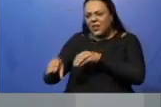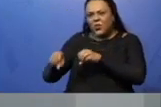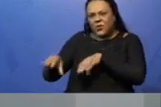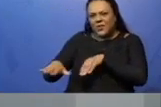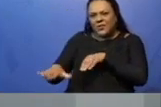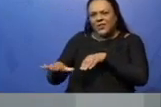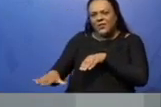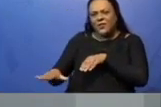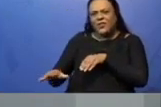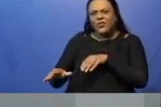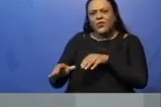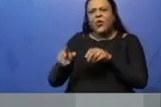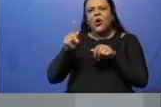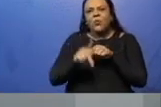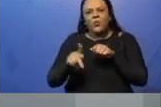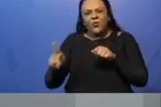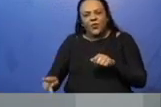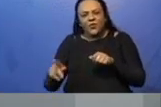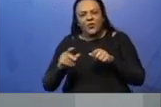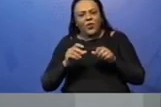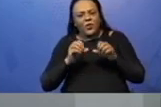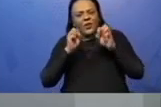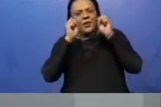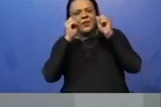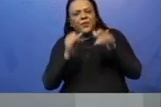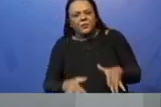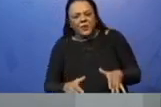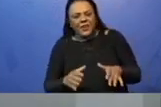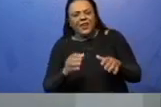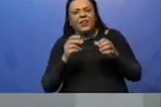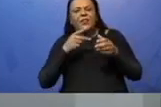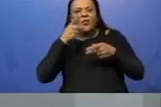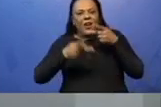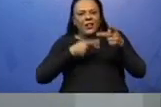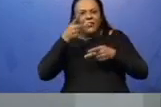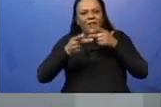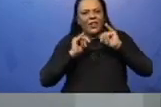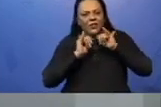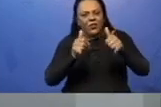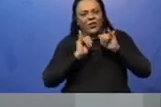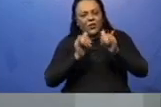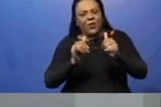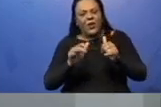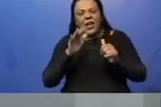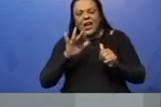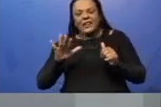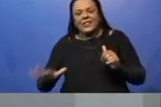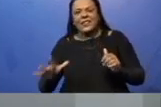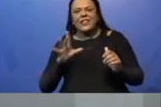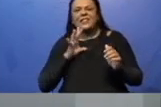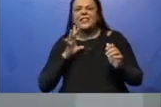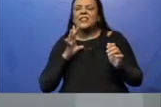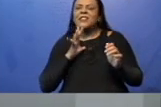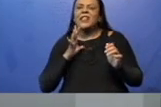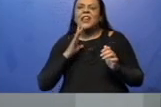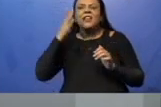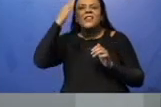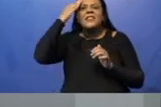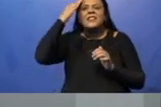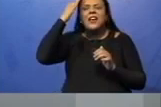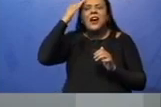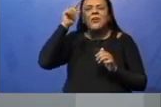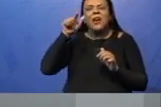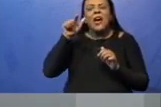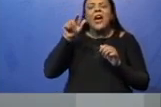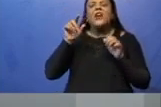professores leem para ela, no ensino fundamental, eles têm muito contato com fábula e vocês, com certeza, conforme eu for explicando, vocês vão